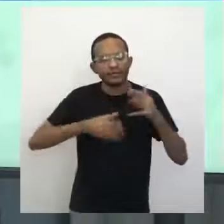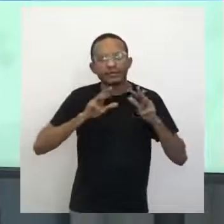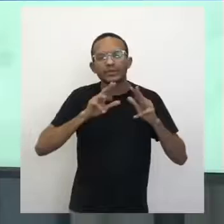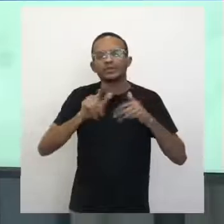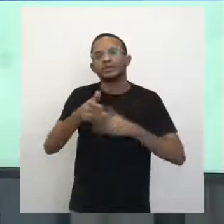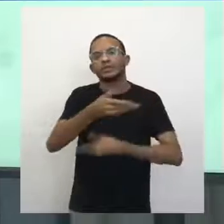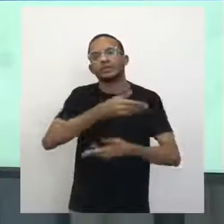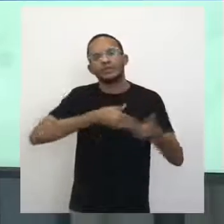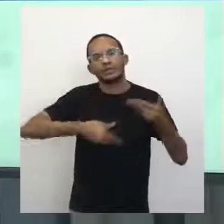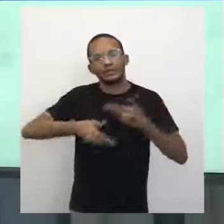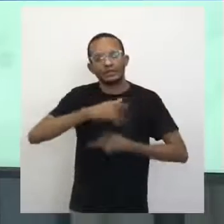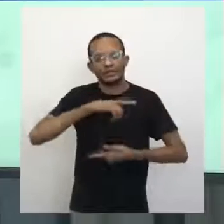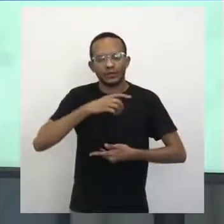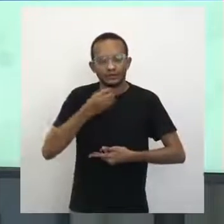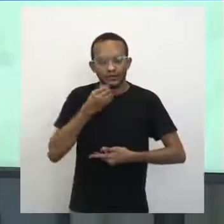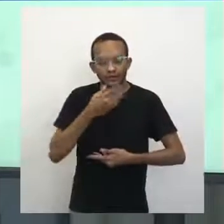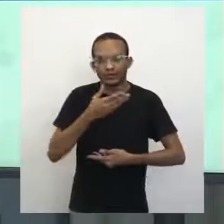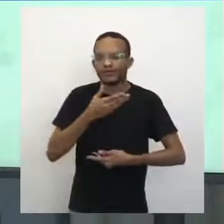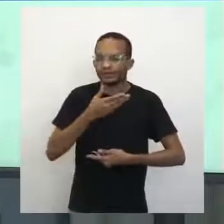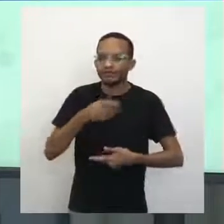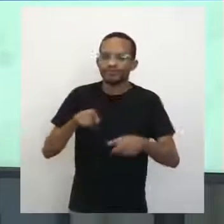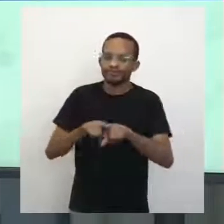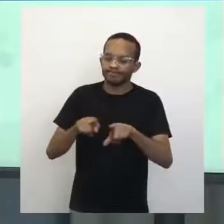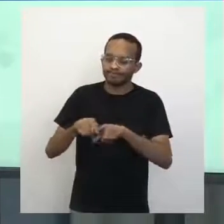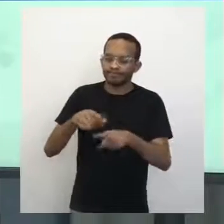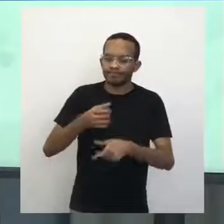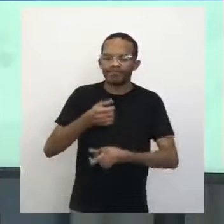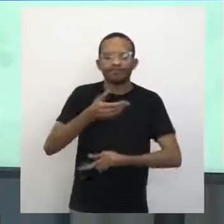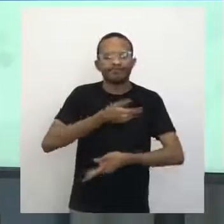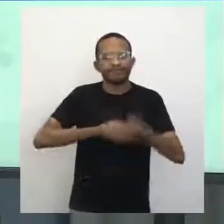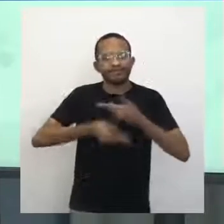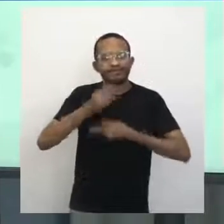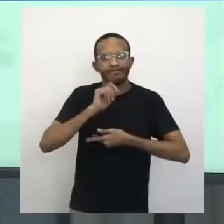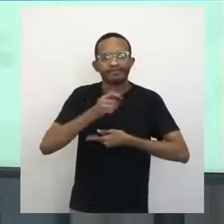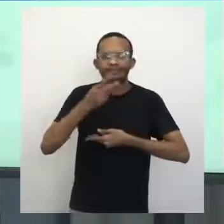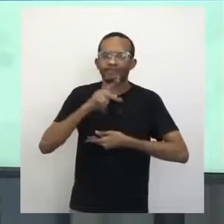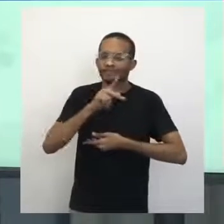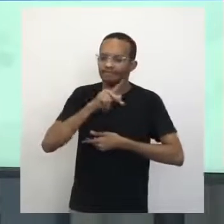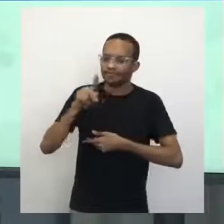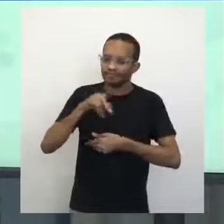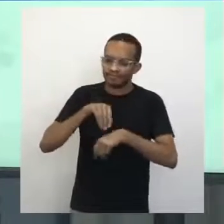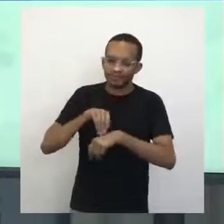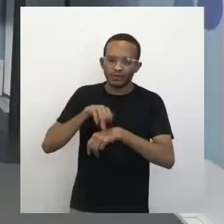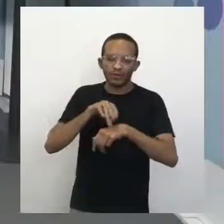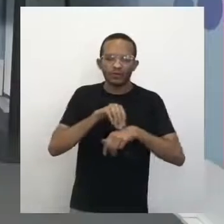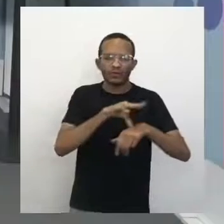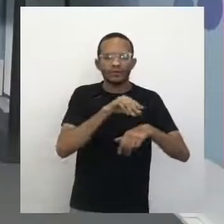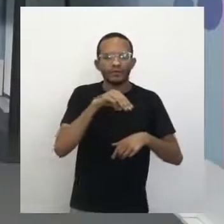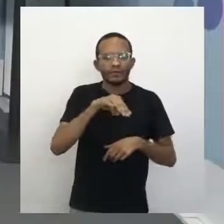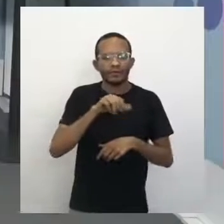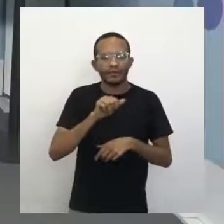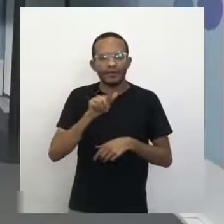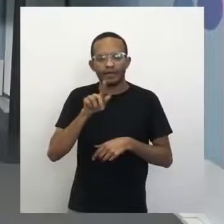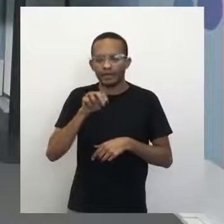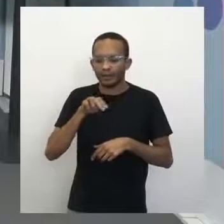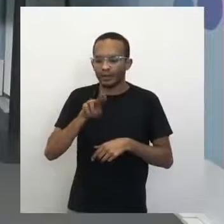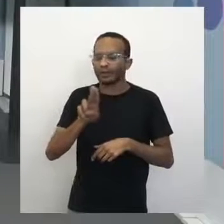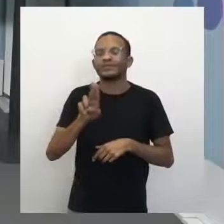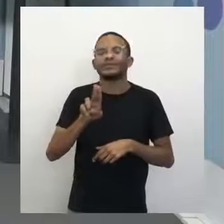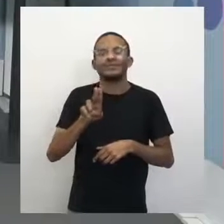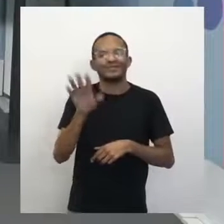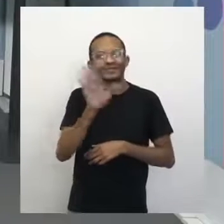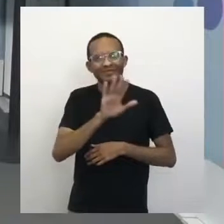participem, que haja uma boa interação. E quando a gente fala de interação, a gente fala do nosso querido professor Magno. Pois é, estamos